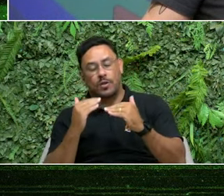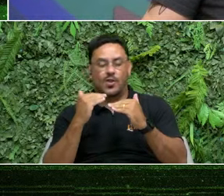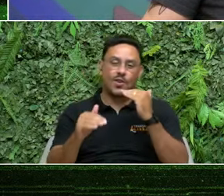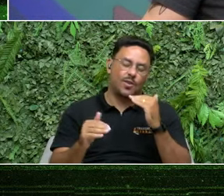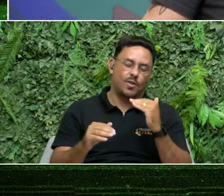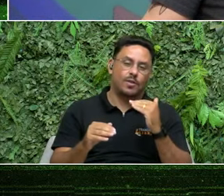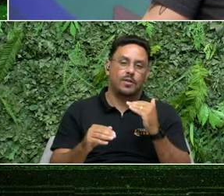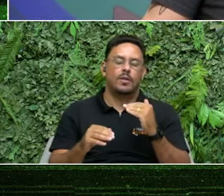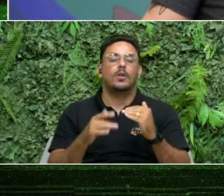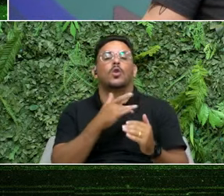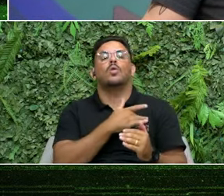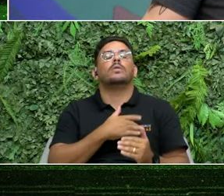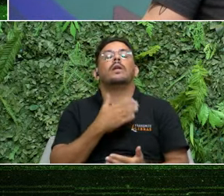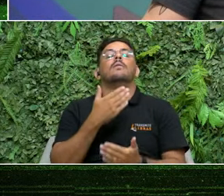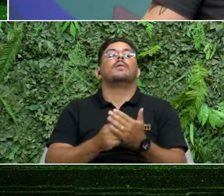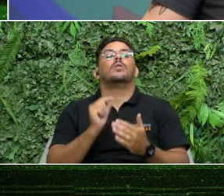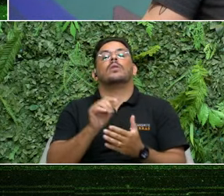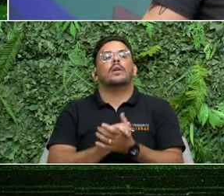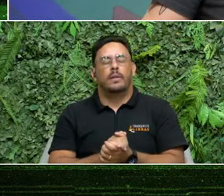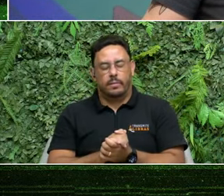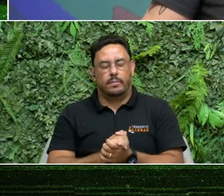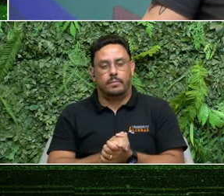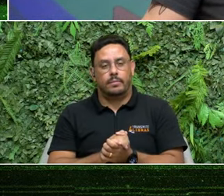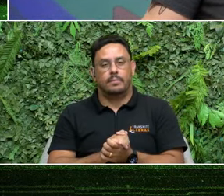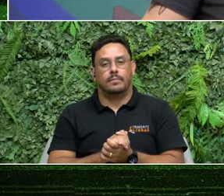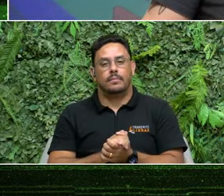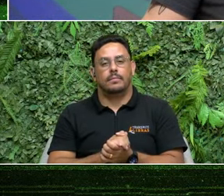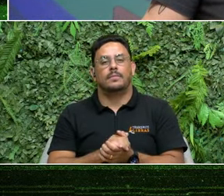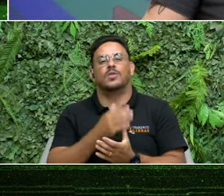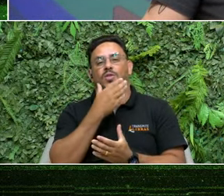perdeu um grande reforço para essa partida né luí Felipe